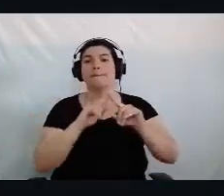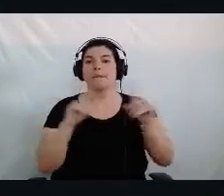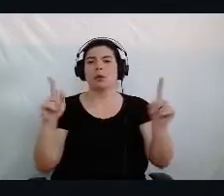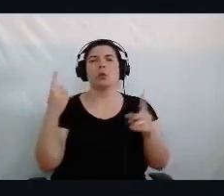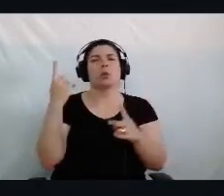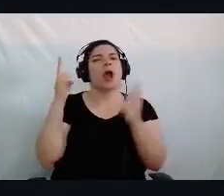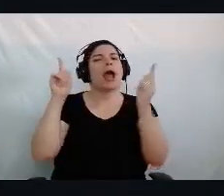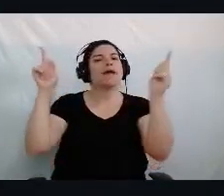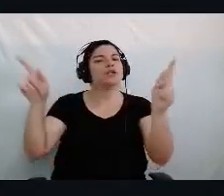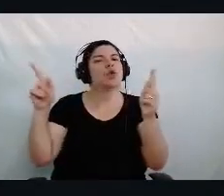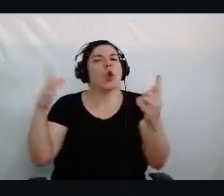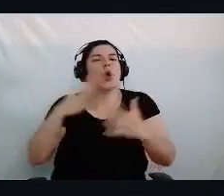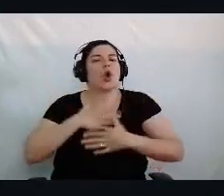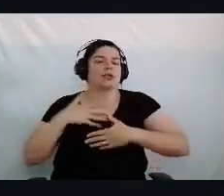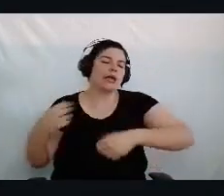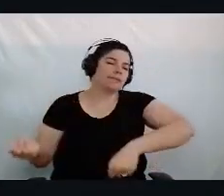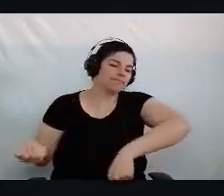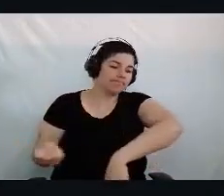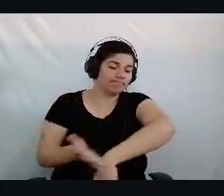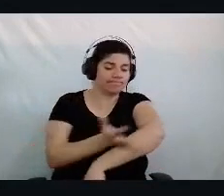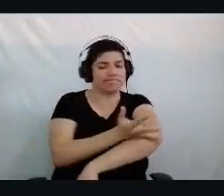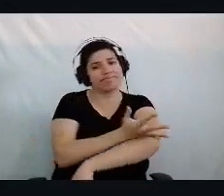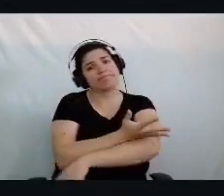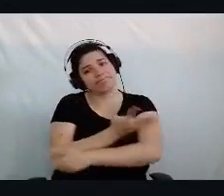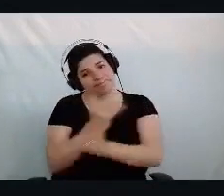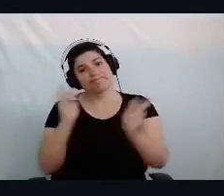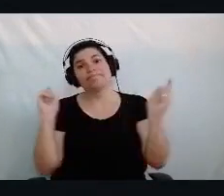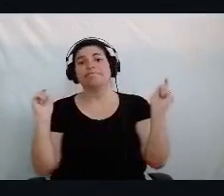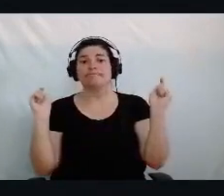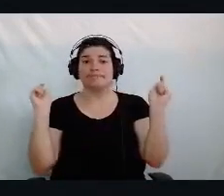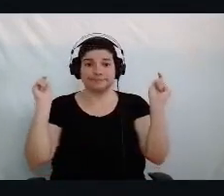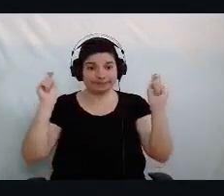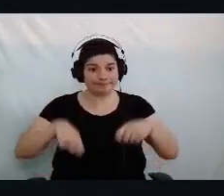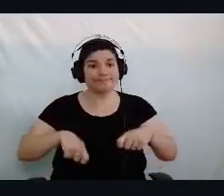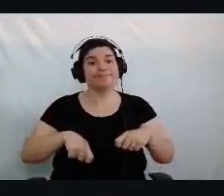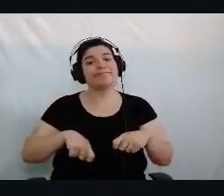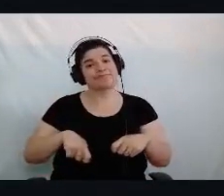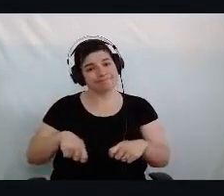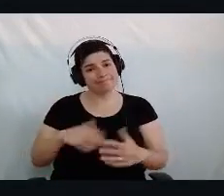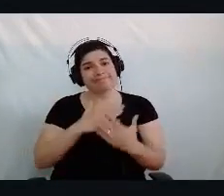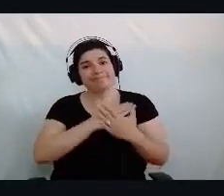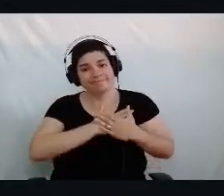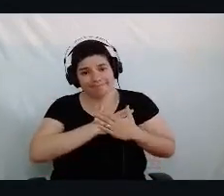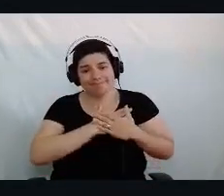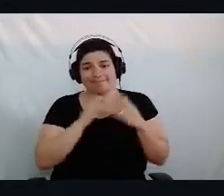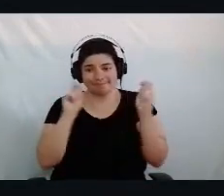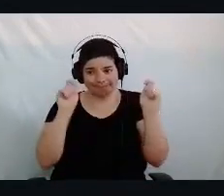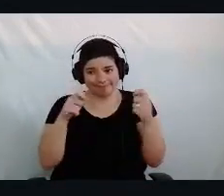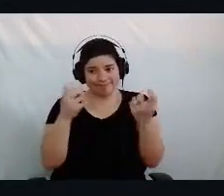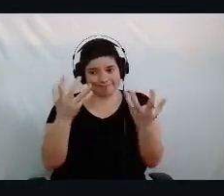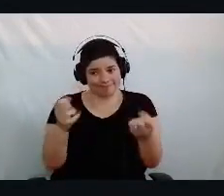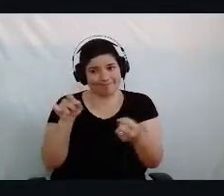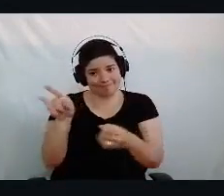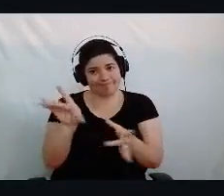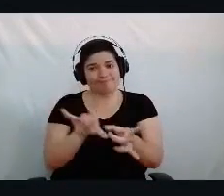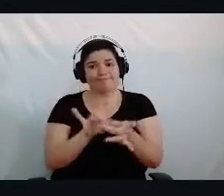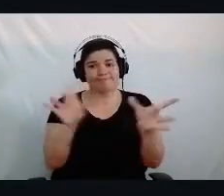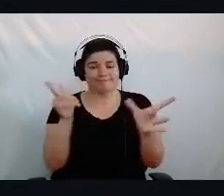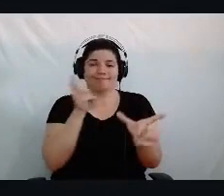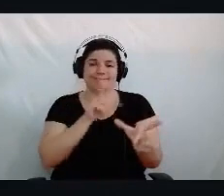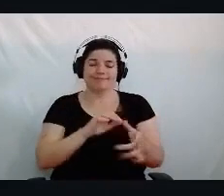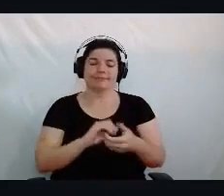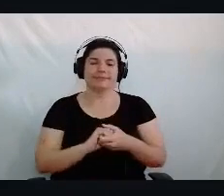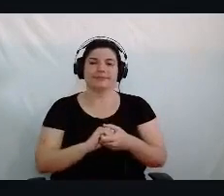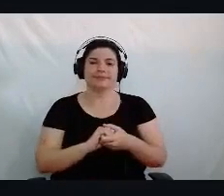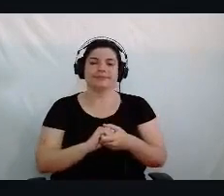pouco de adrenalina, a gente é um pouco mais benevolente com o que era permitido para ele fazer. Nesse